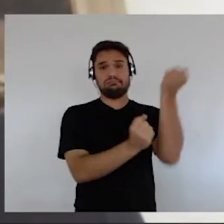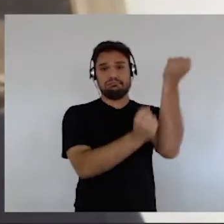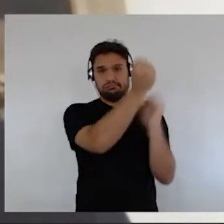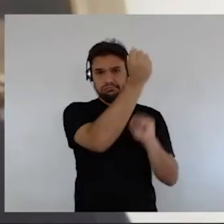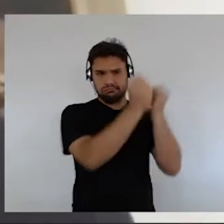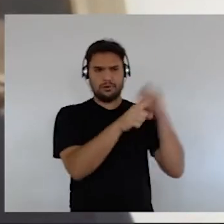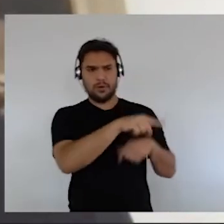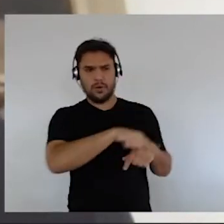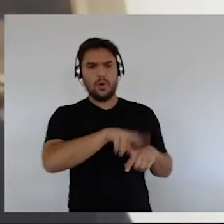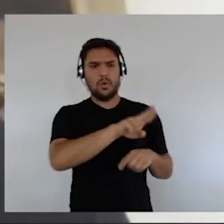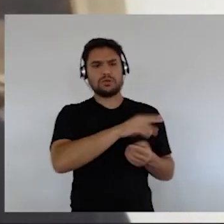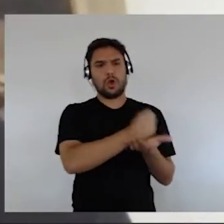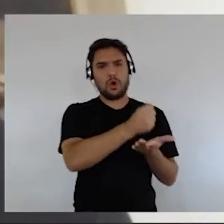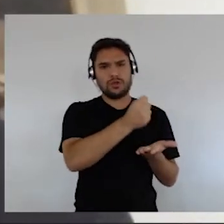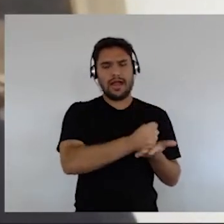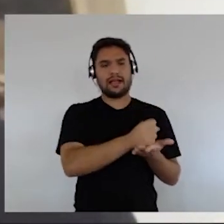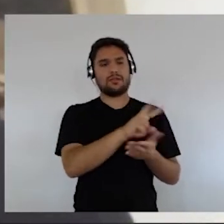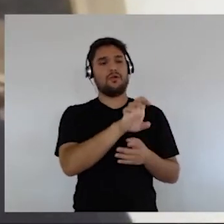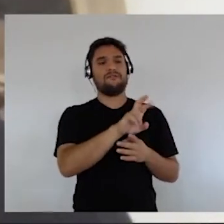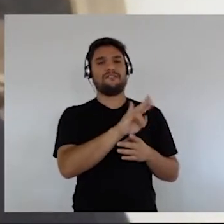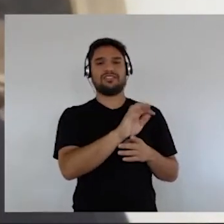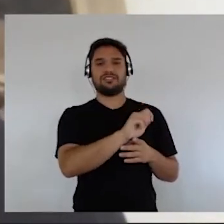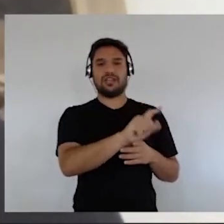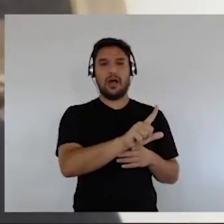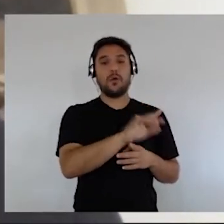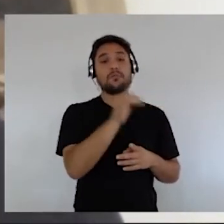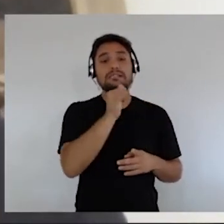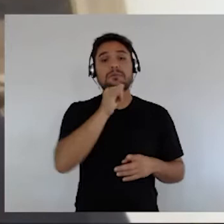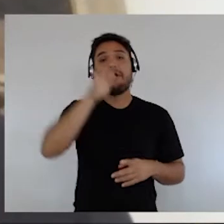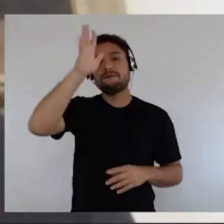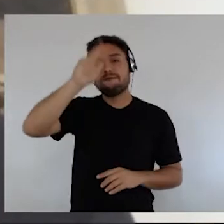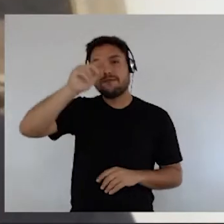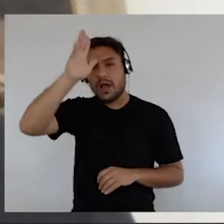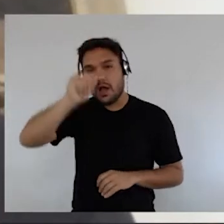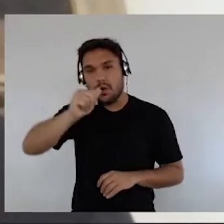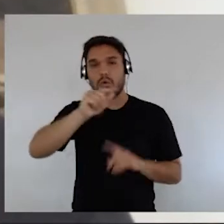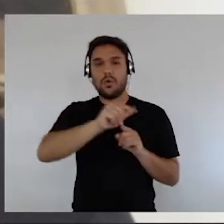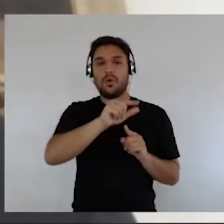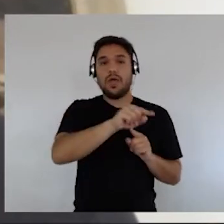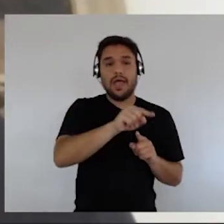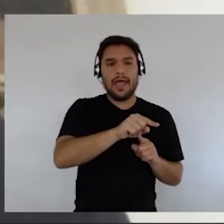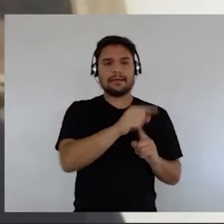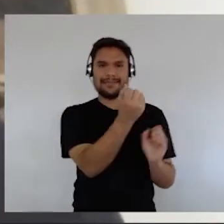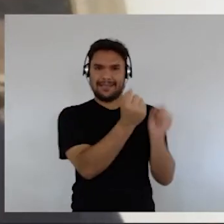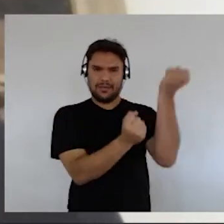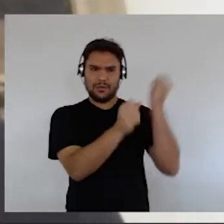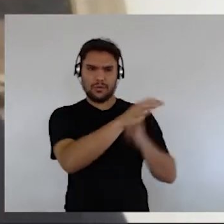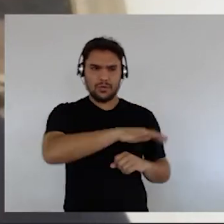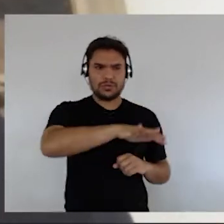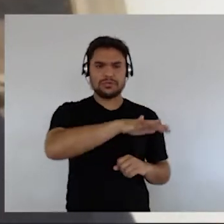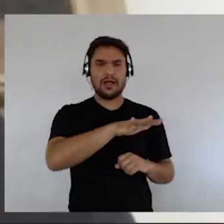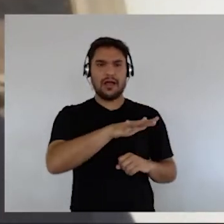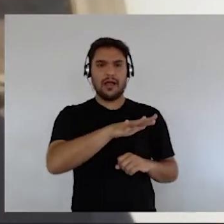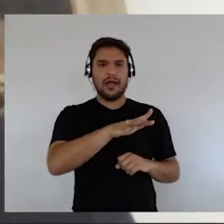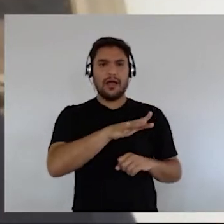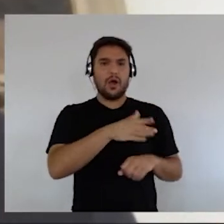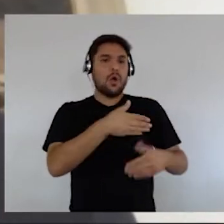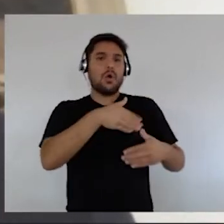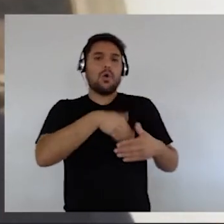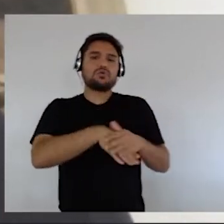que usa muito o contrato de integração vertical é o de frangos. Nessa cadeia é comum as indústrias